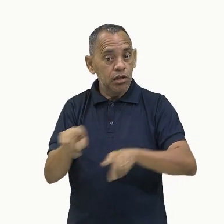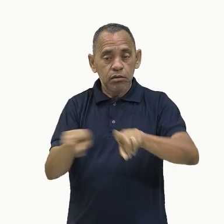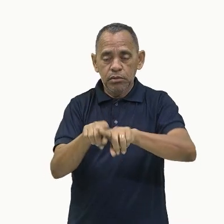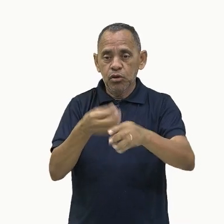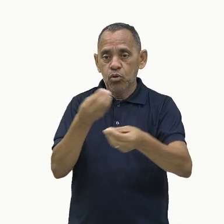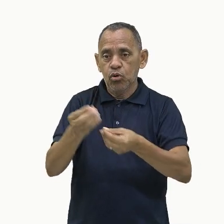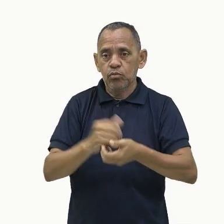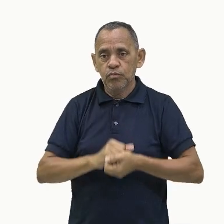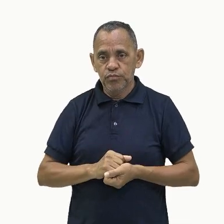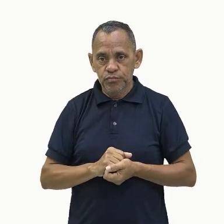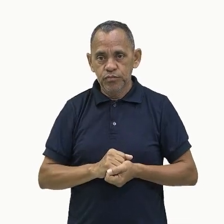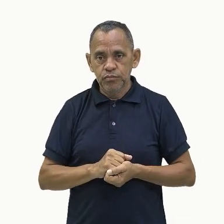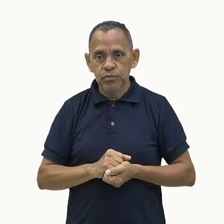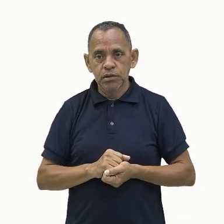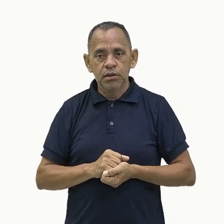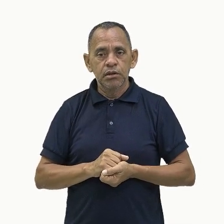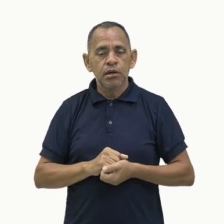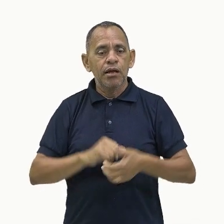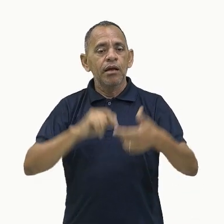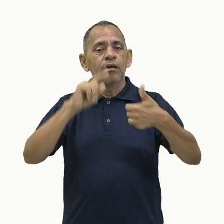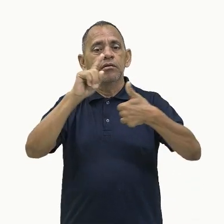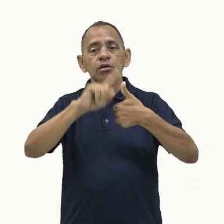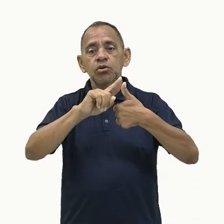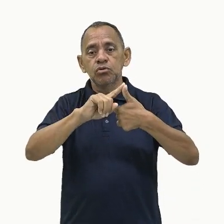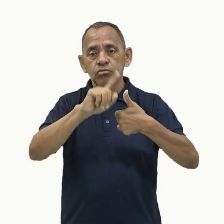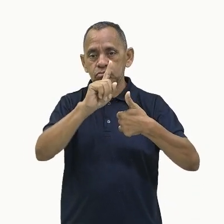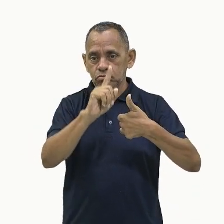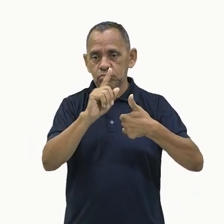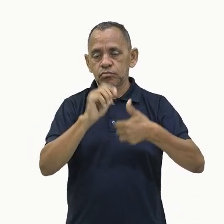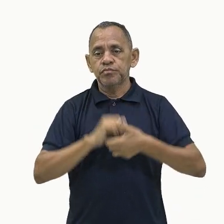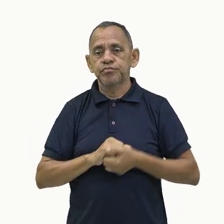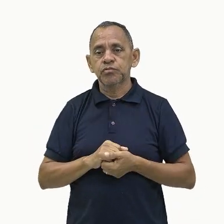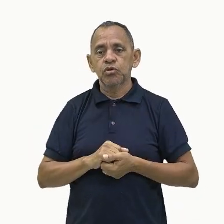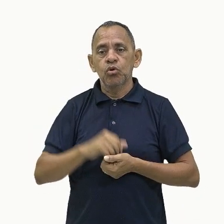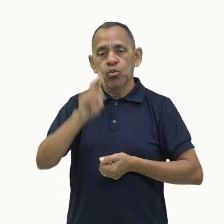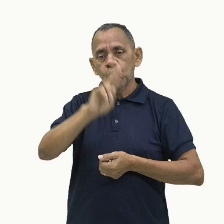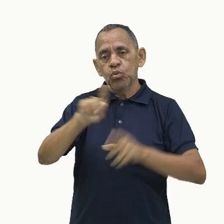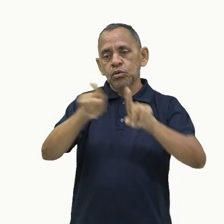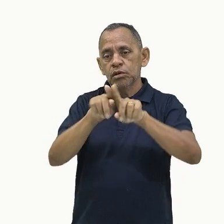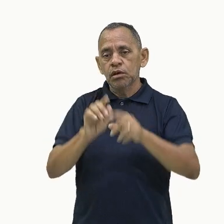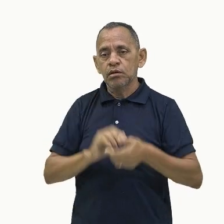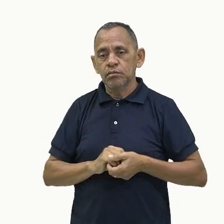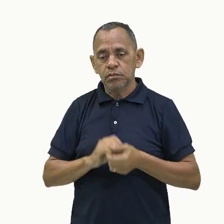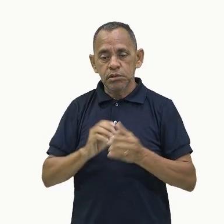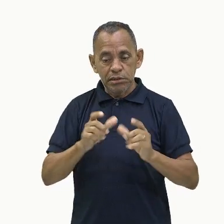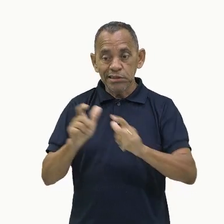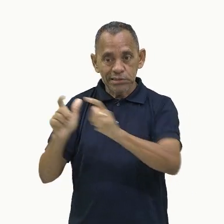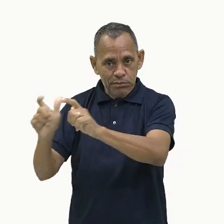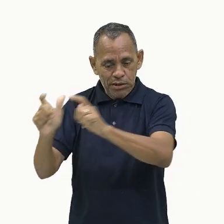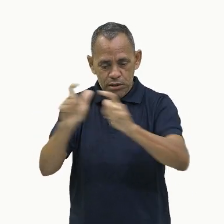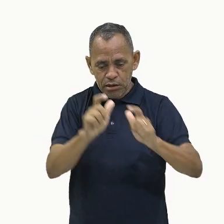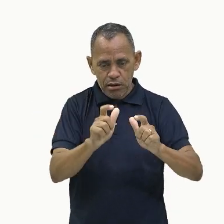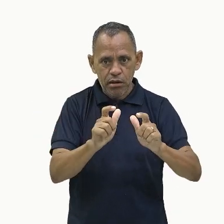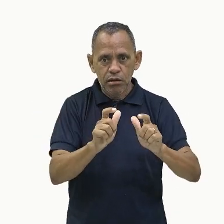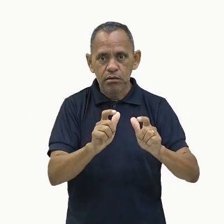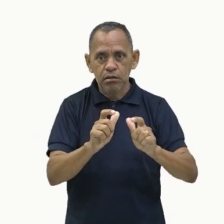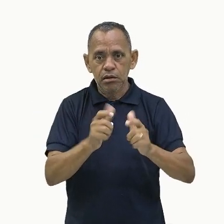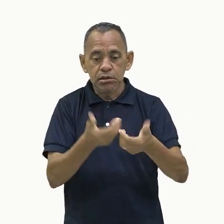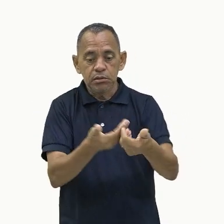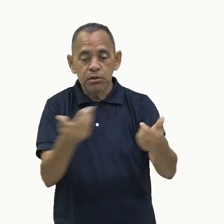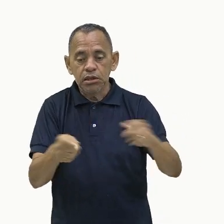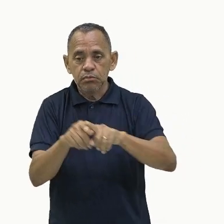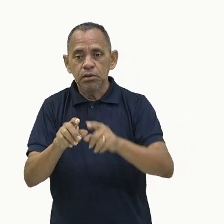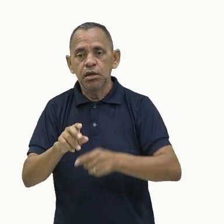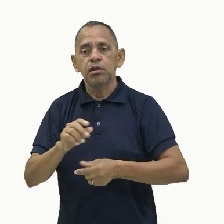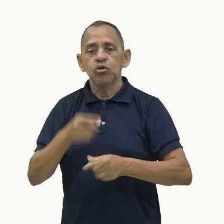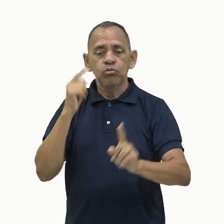ao nosso S1, que significa senso de utilização. Significa separar. O objetivo é identificar e